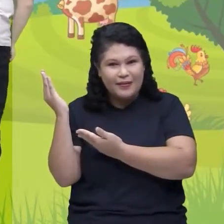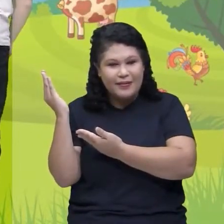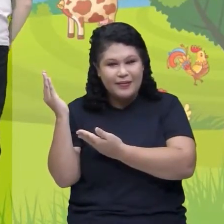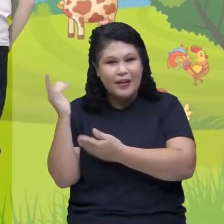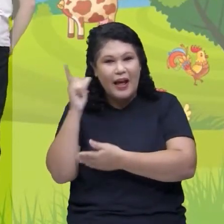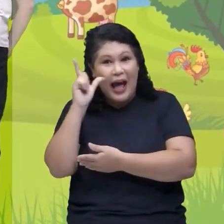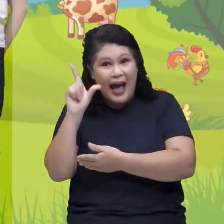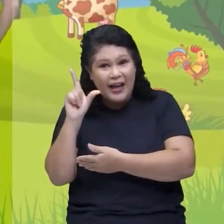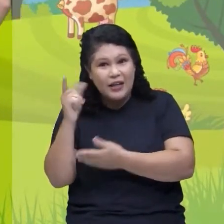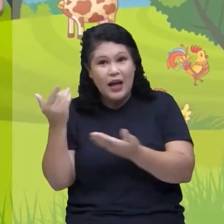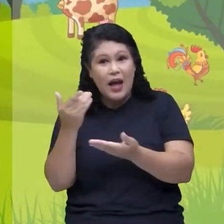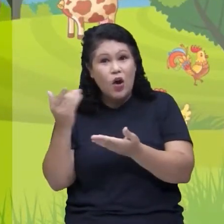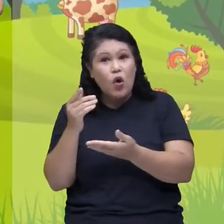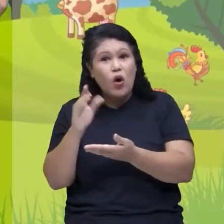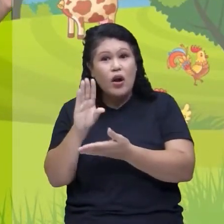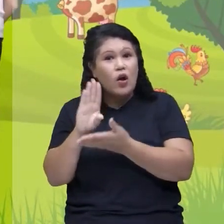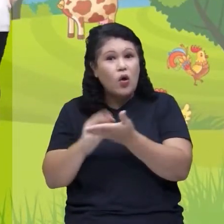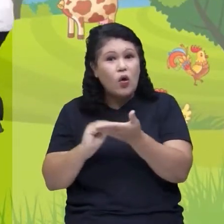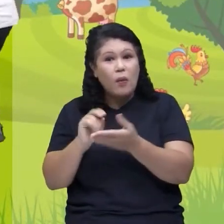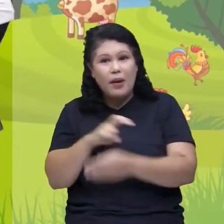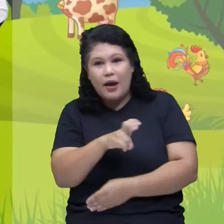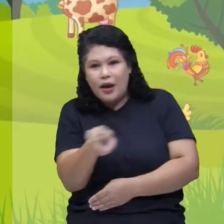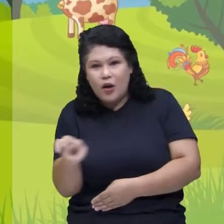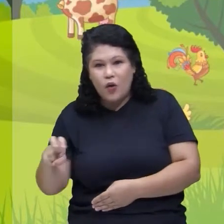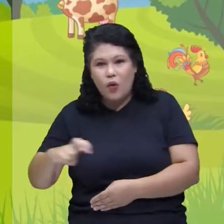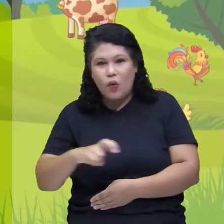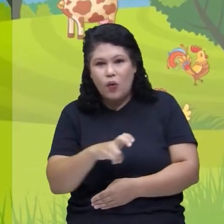Conseguimos. Agora o zigue-zague da cobra.